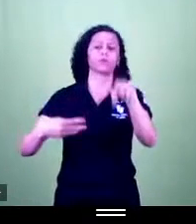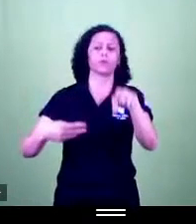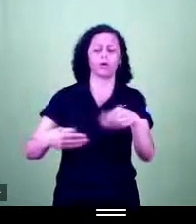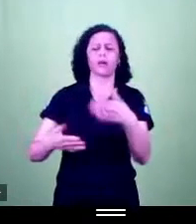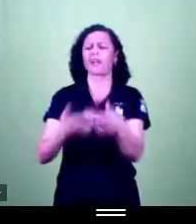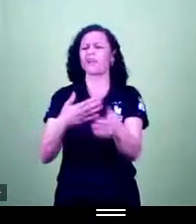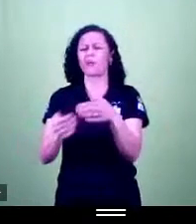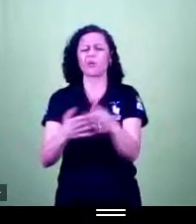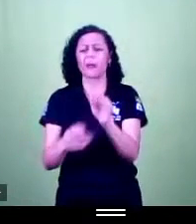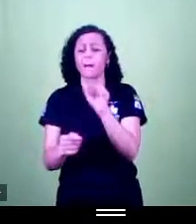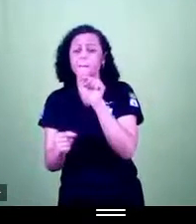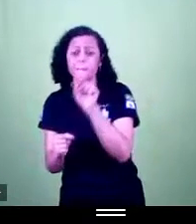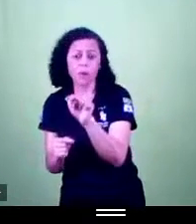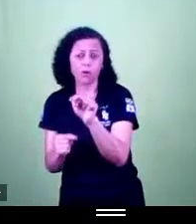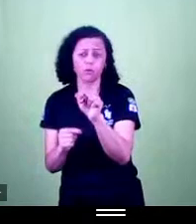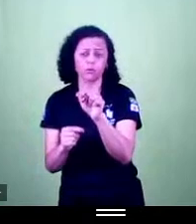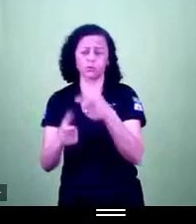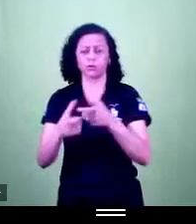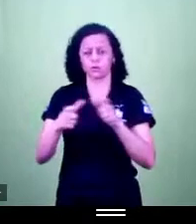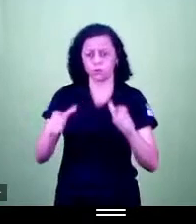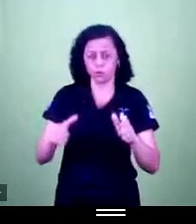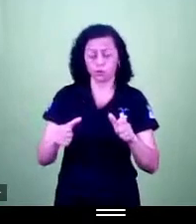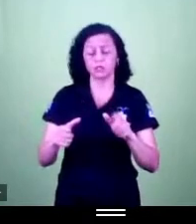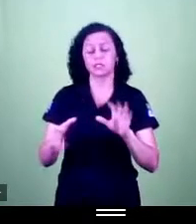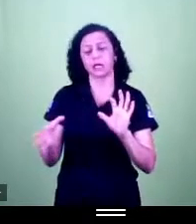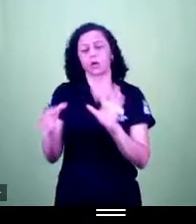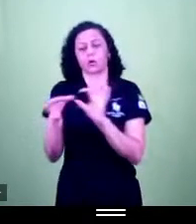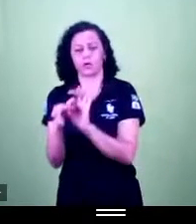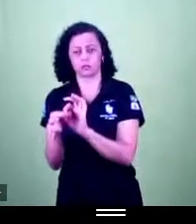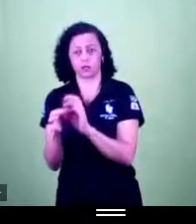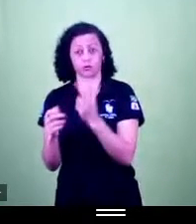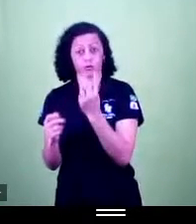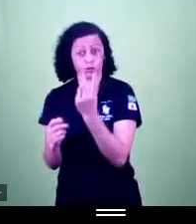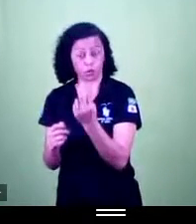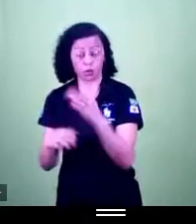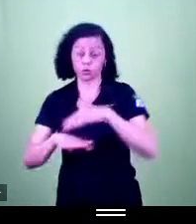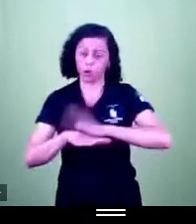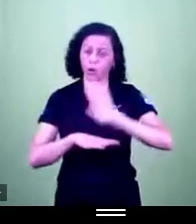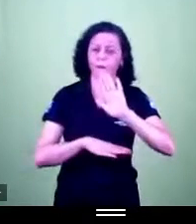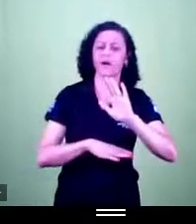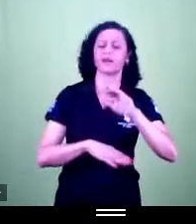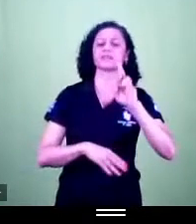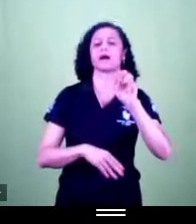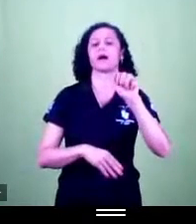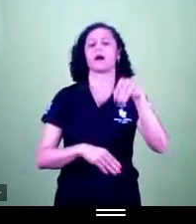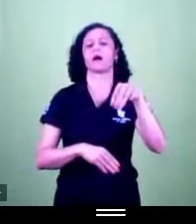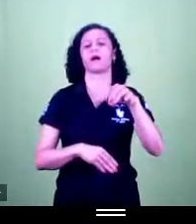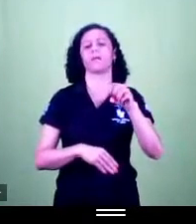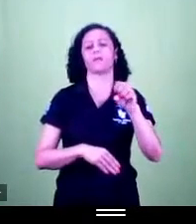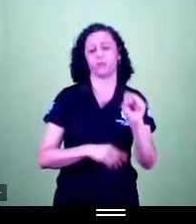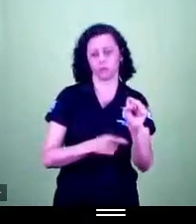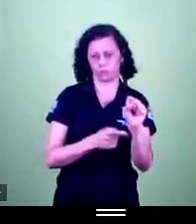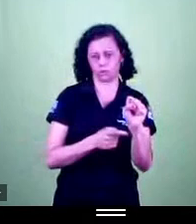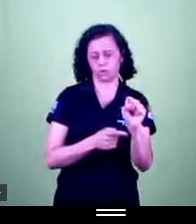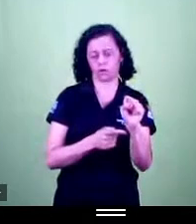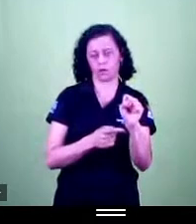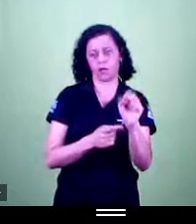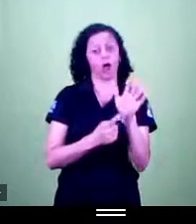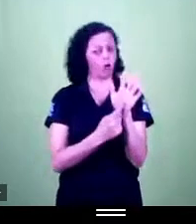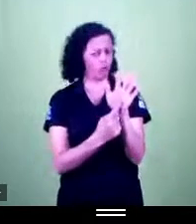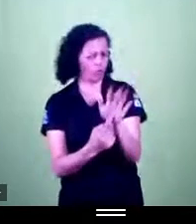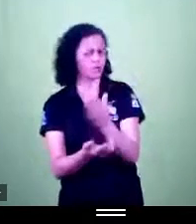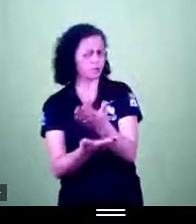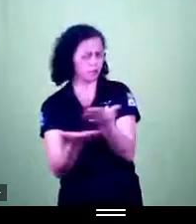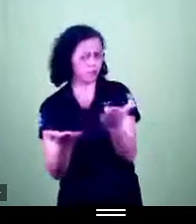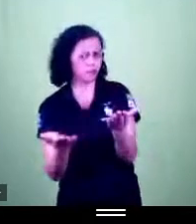há conexão de dois ou mais ramos. Ixi, né, bastante nebuloso. Vou mostrar isso no circuito, eu